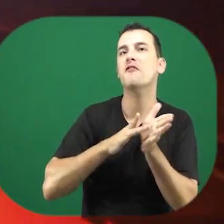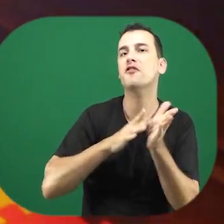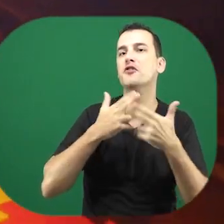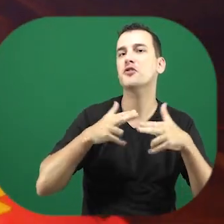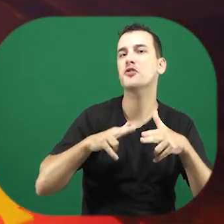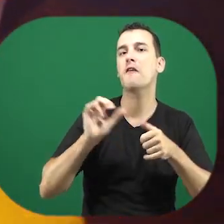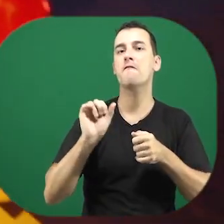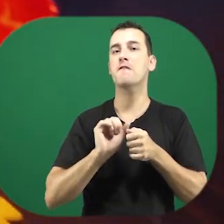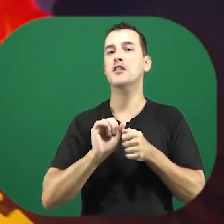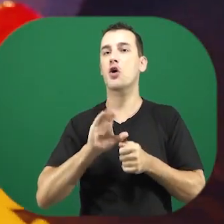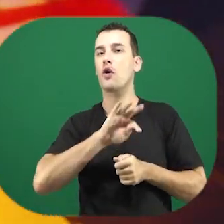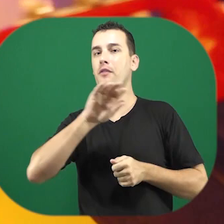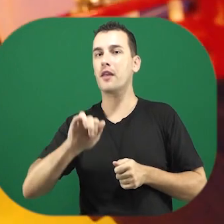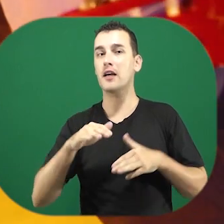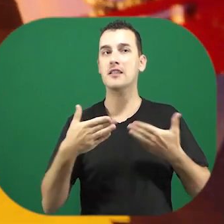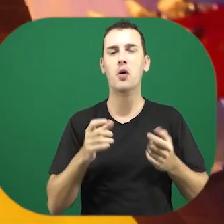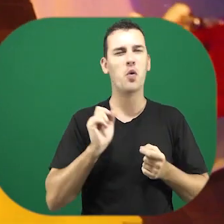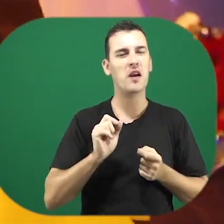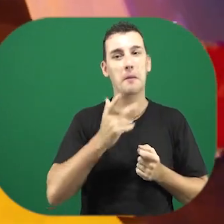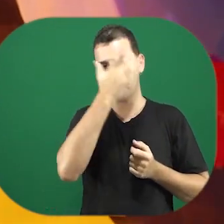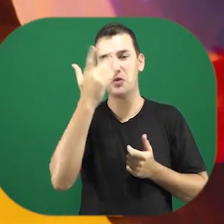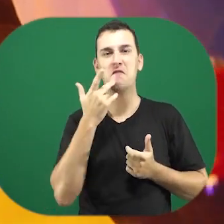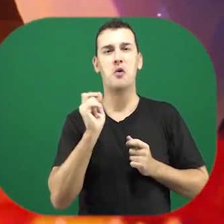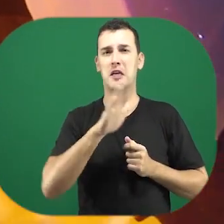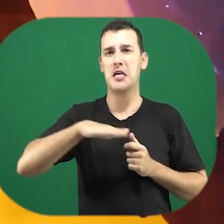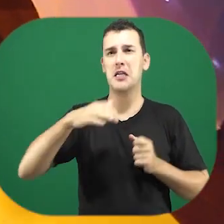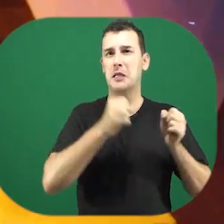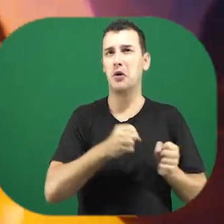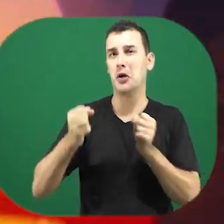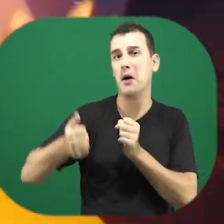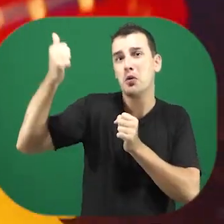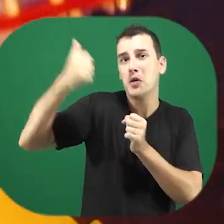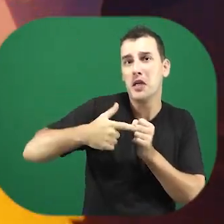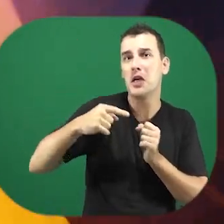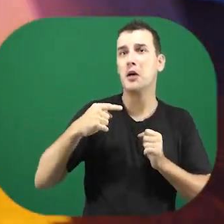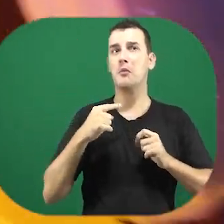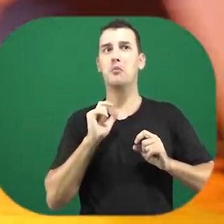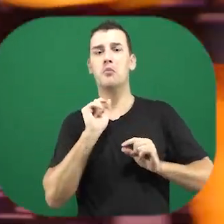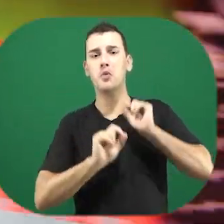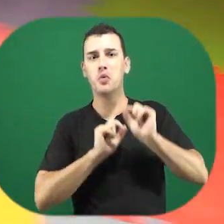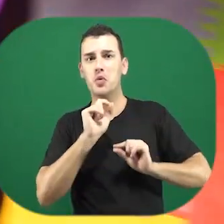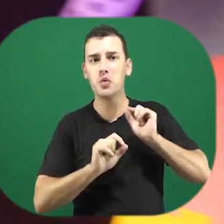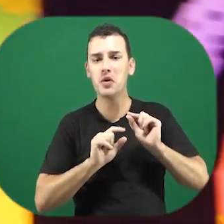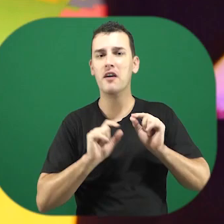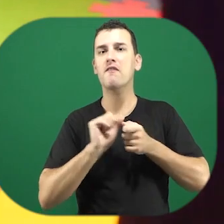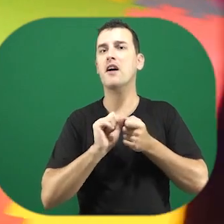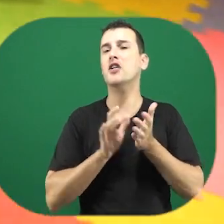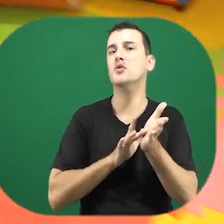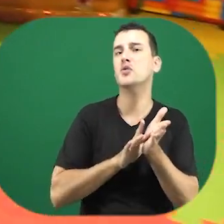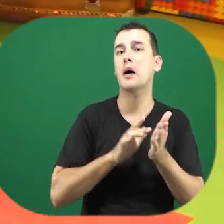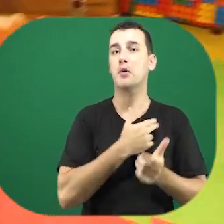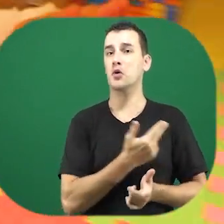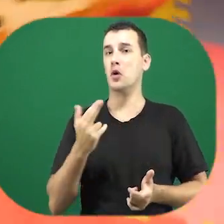esses superpoderes. E dizem que as crianças são mais superpoderosas do que nós adultos em Fazer de Conta. Por exemplo, eu sou Renata